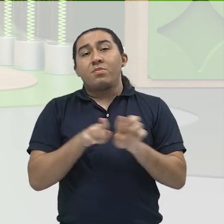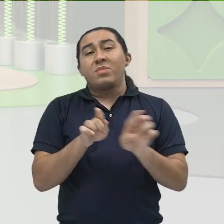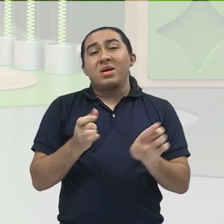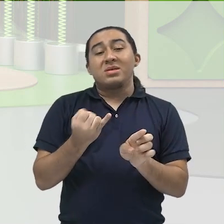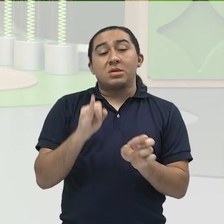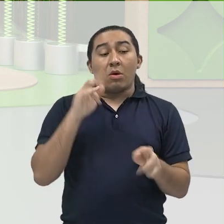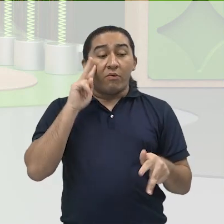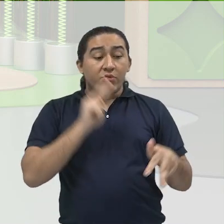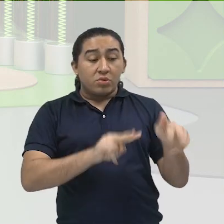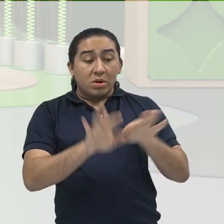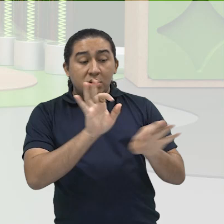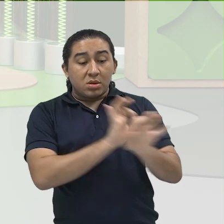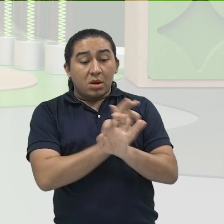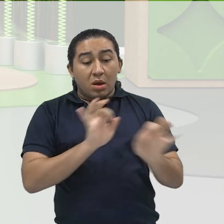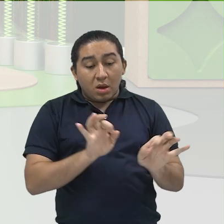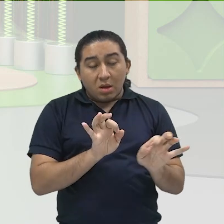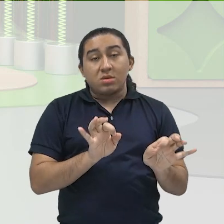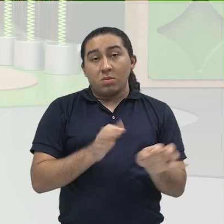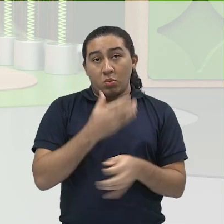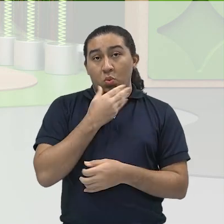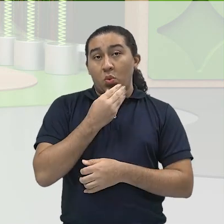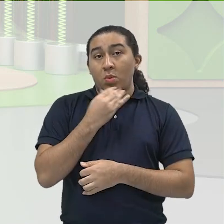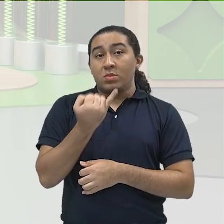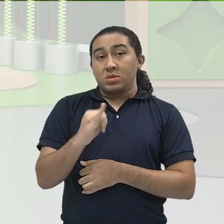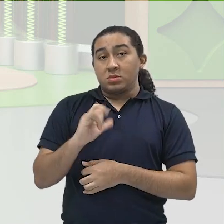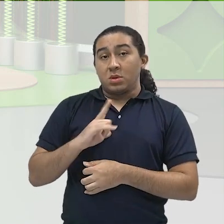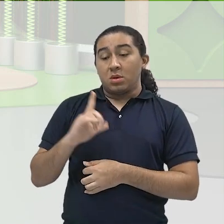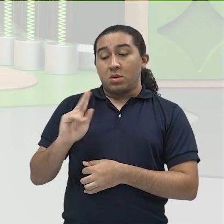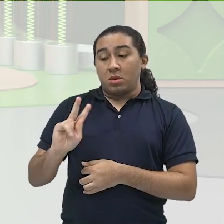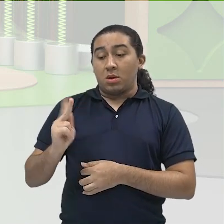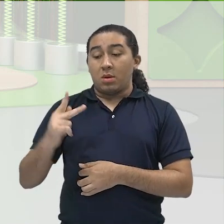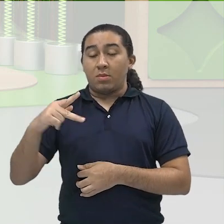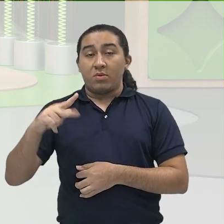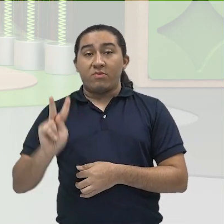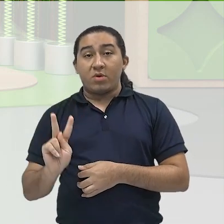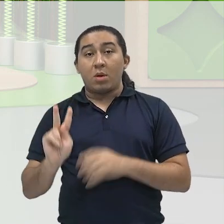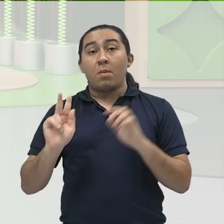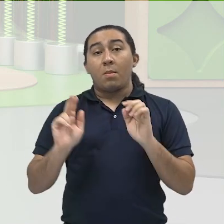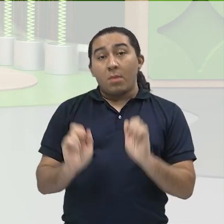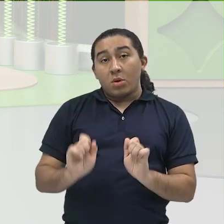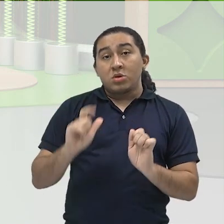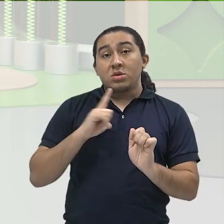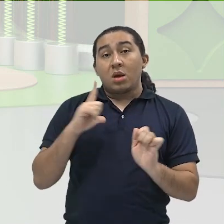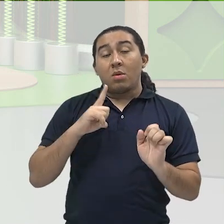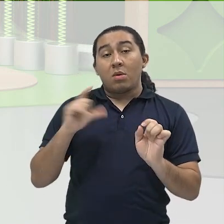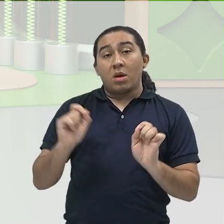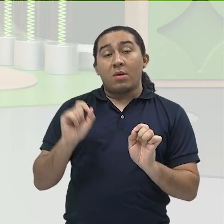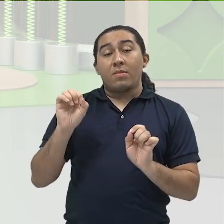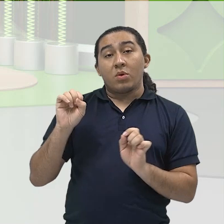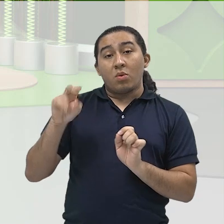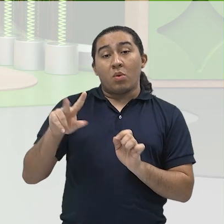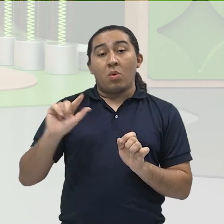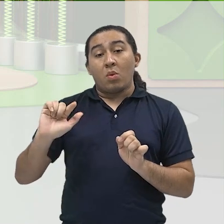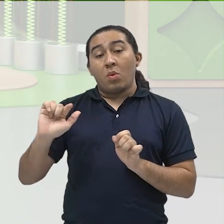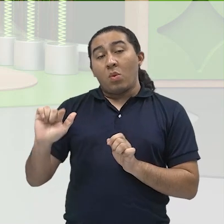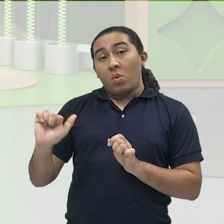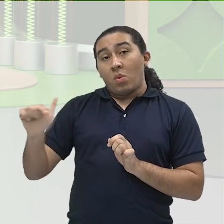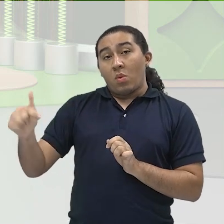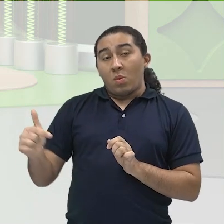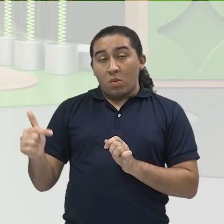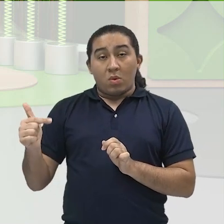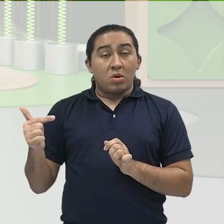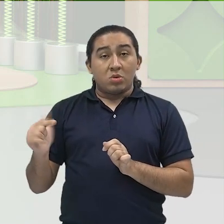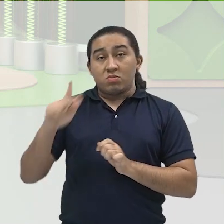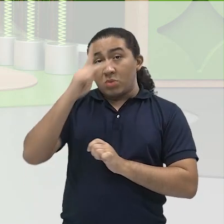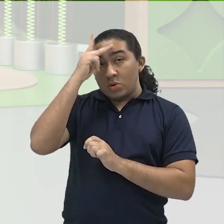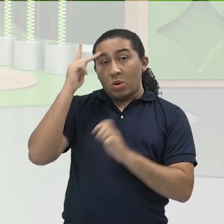lesões visíveis, os homens contaminados com HPV podem transmitir o vírus para os seus parceiros e parceiras